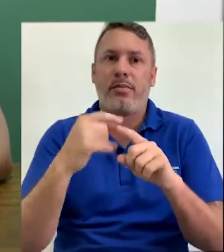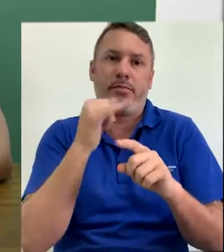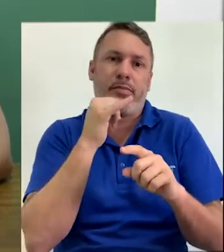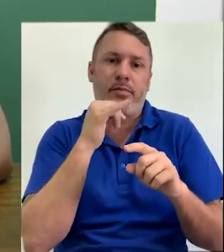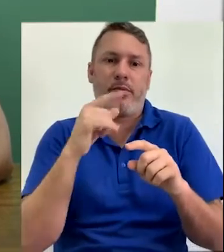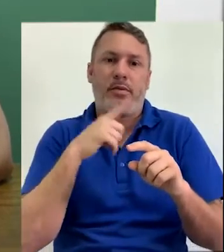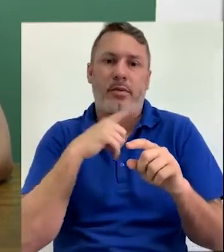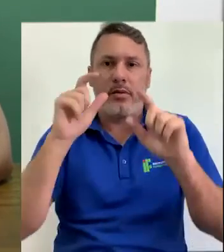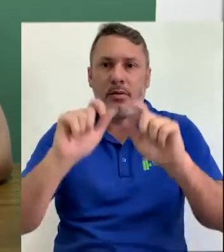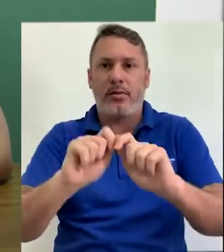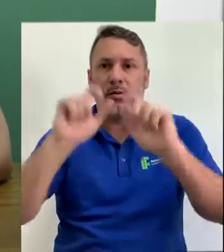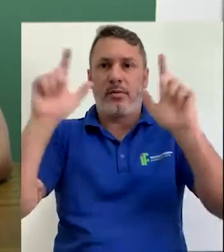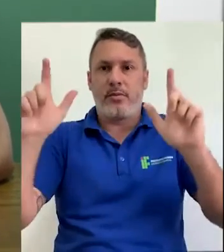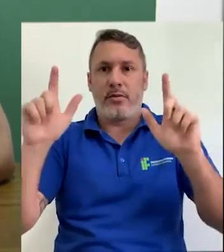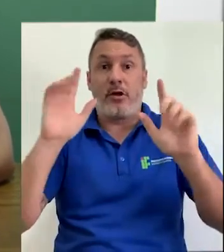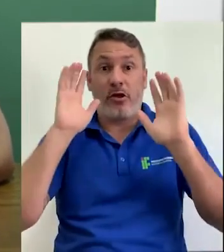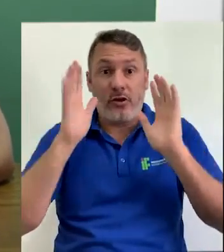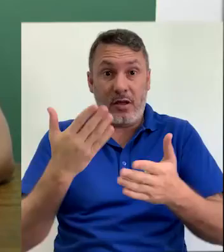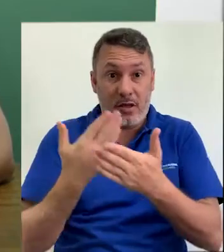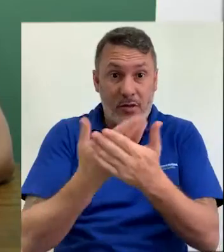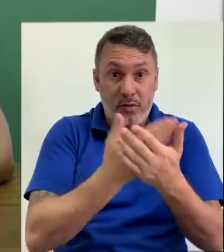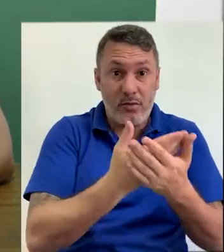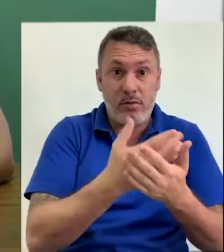informação daquela aba que está aberta.